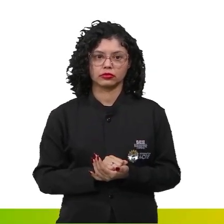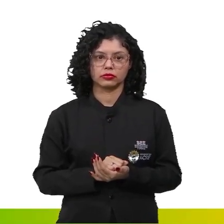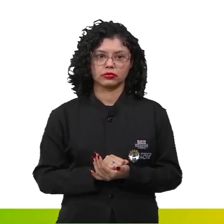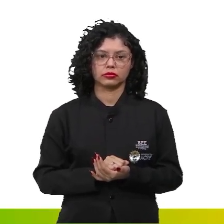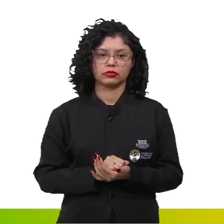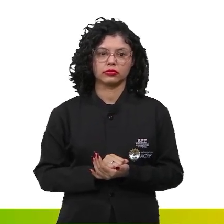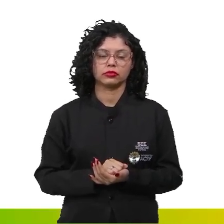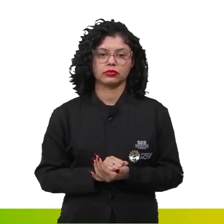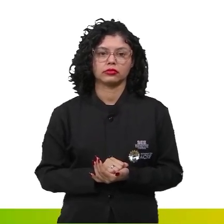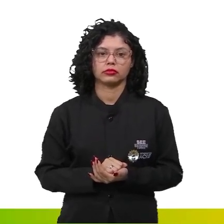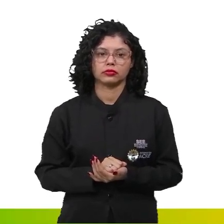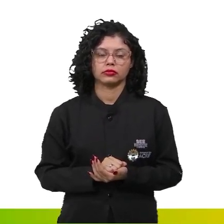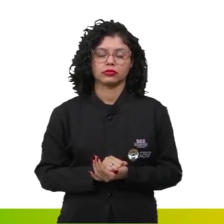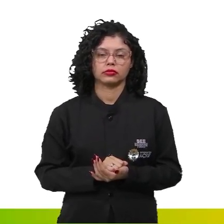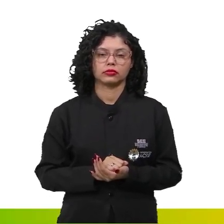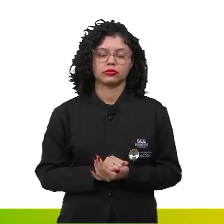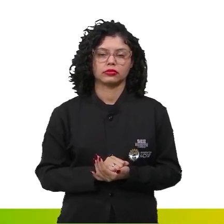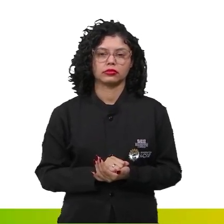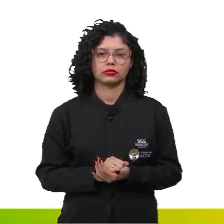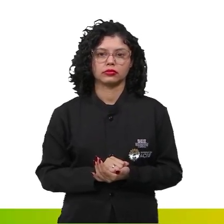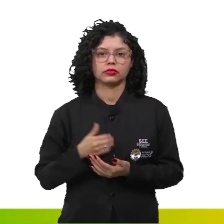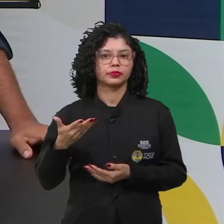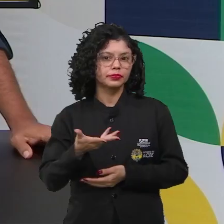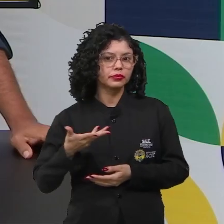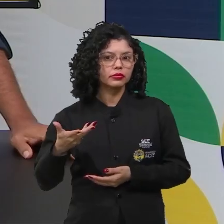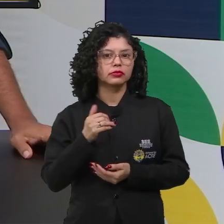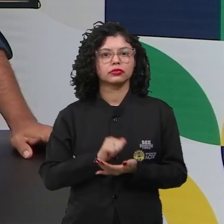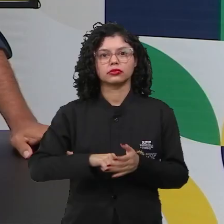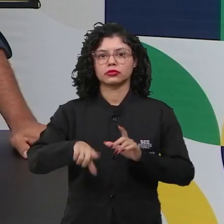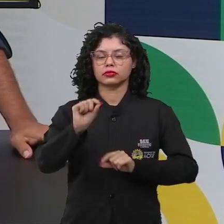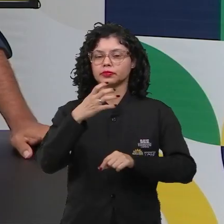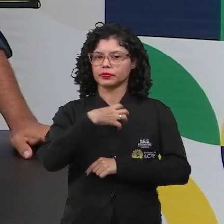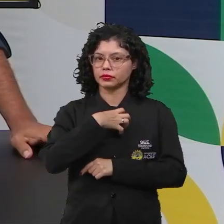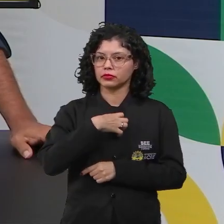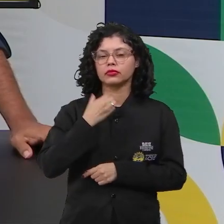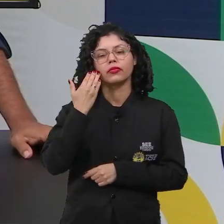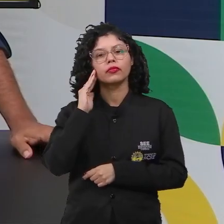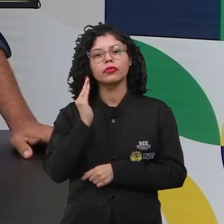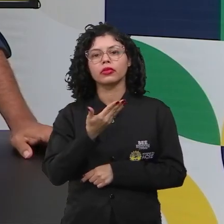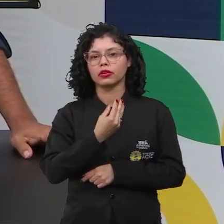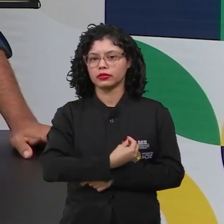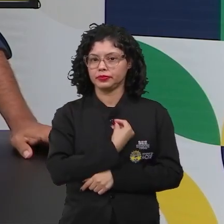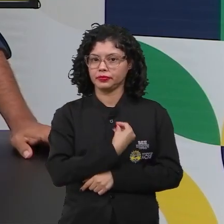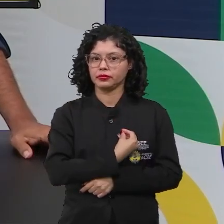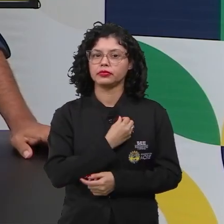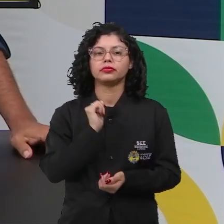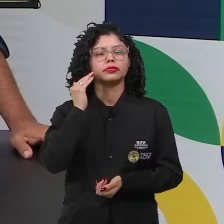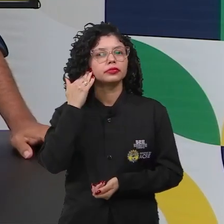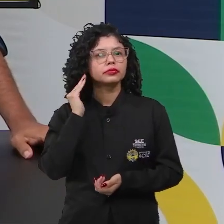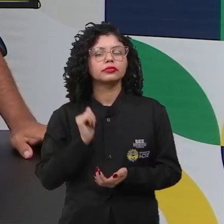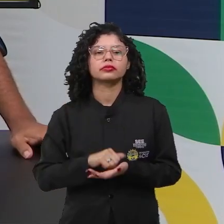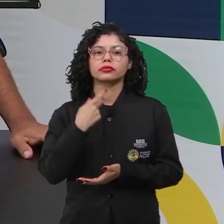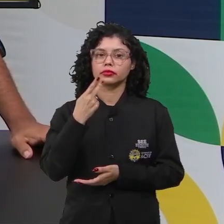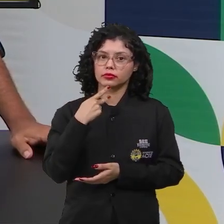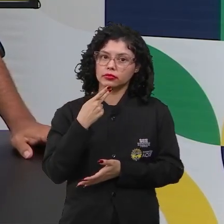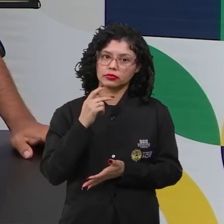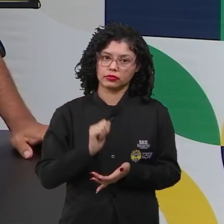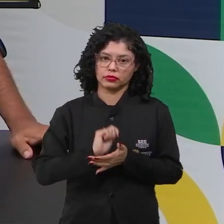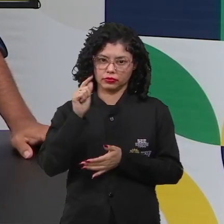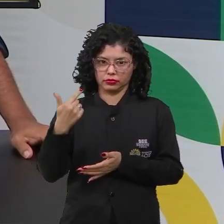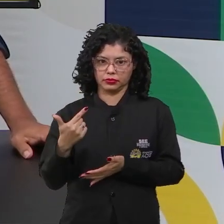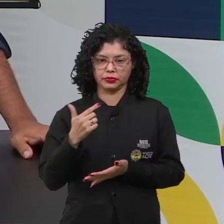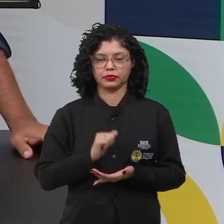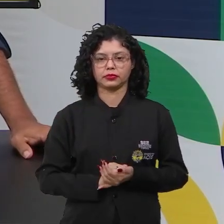letivamente decisões sobre atividades. Basicamente, decisão no sentido de compreender e vivenciar e entender e falar com o